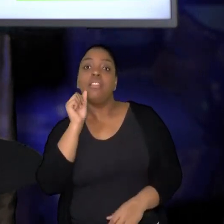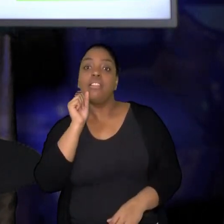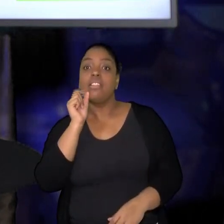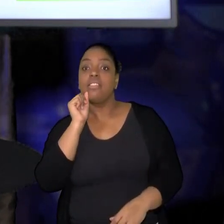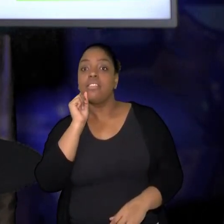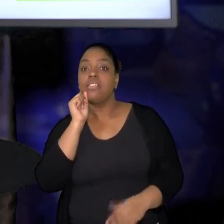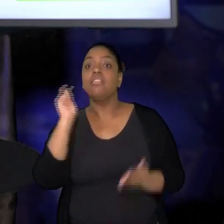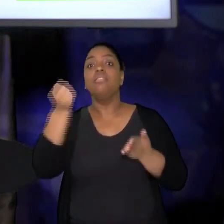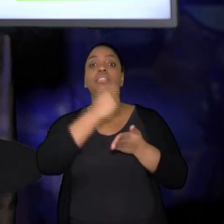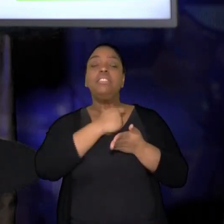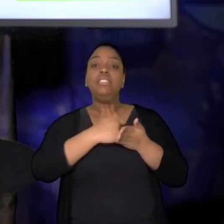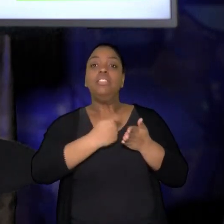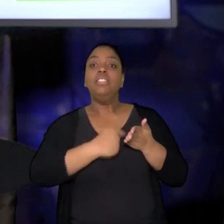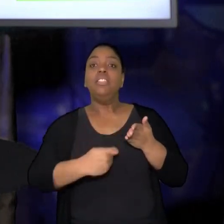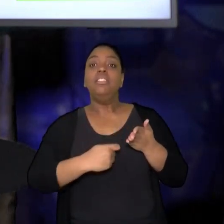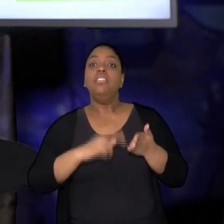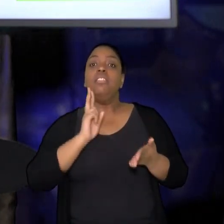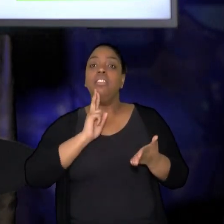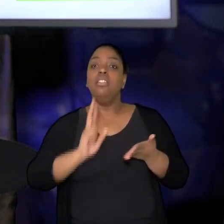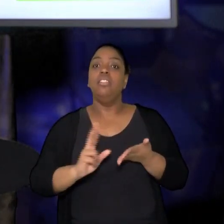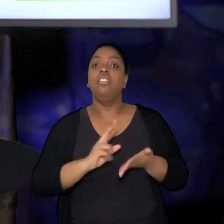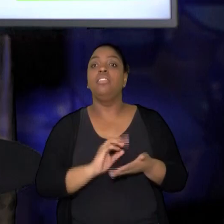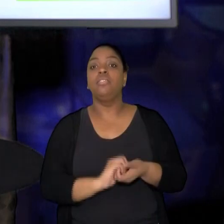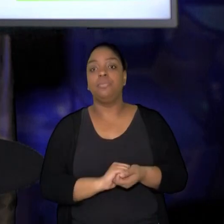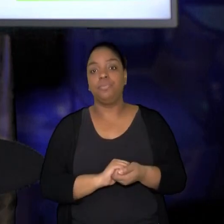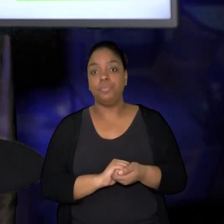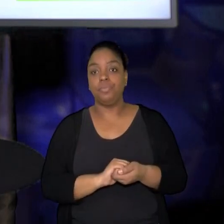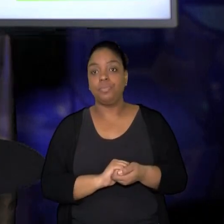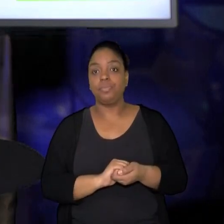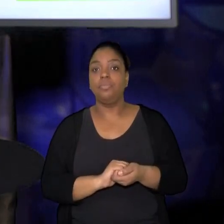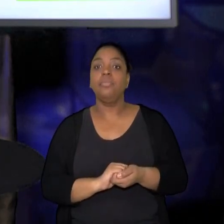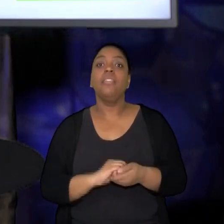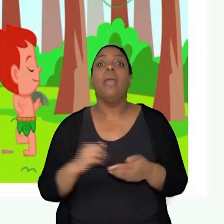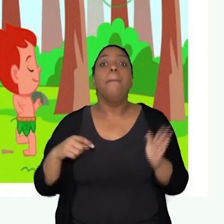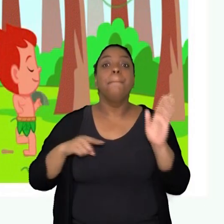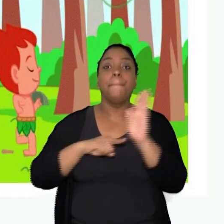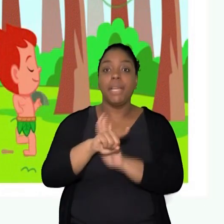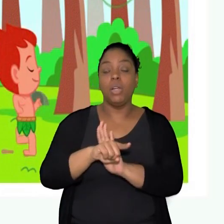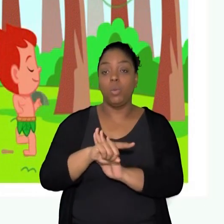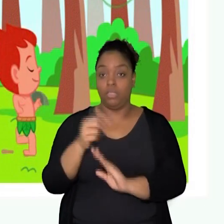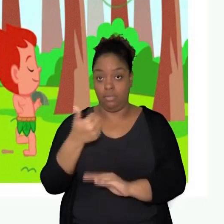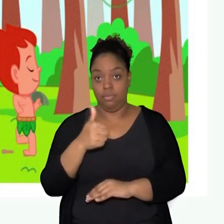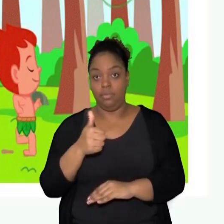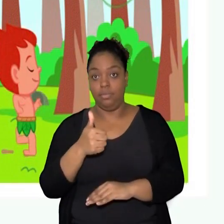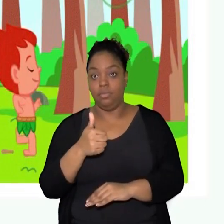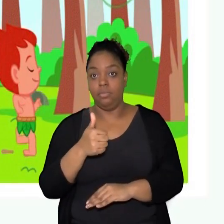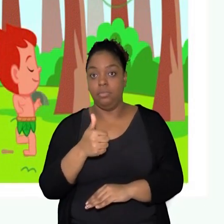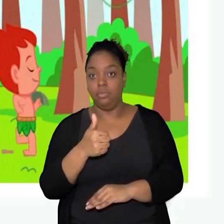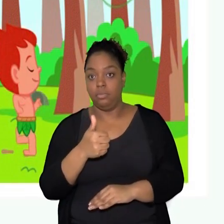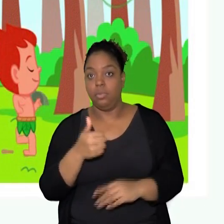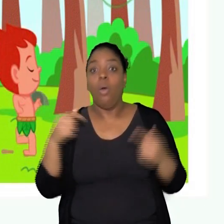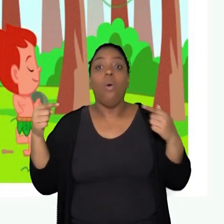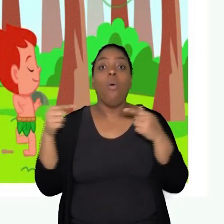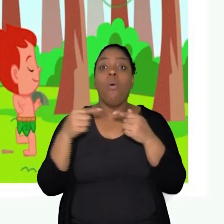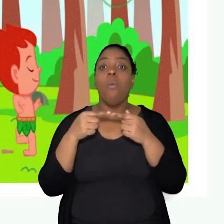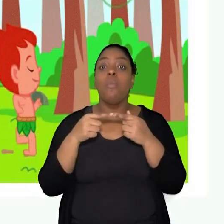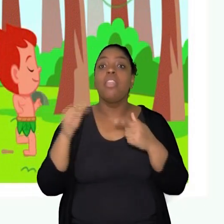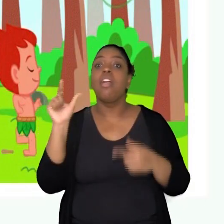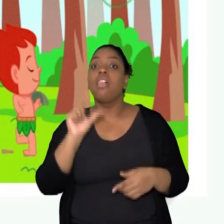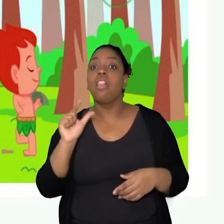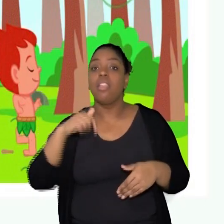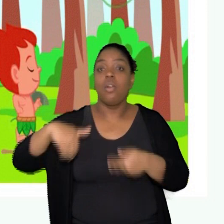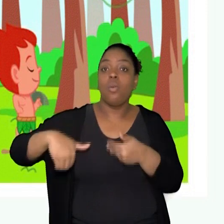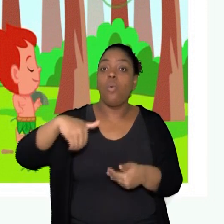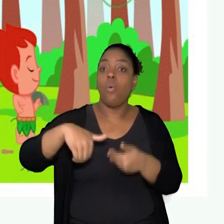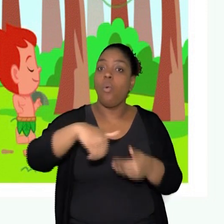ir registrando as respostas. A primeira pergunta é a seguinte: de acordo com a lenda do Curupira, ele é um